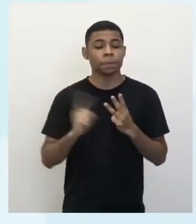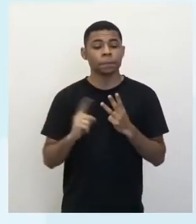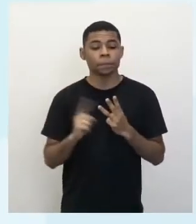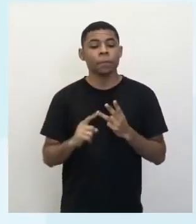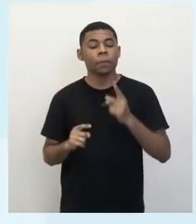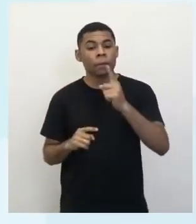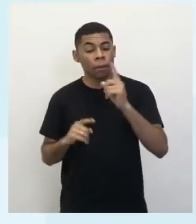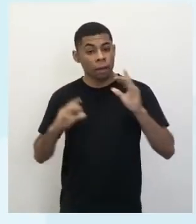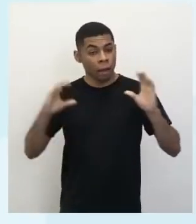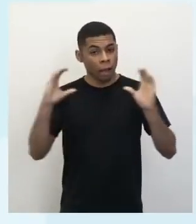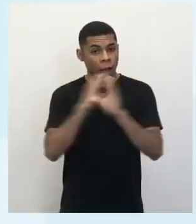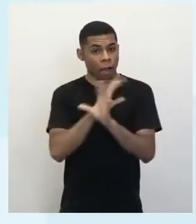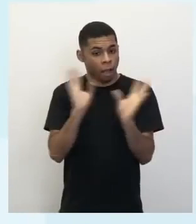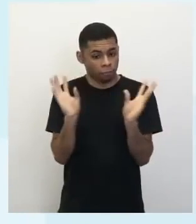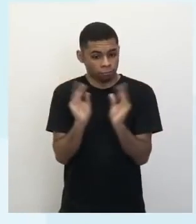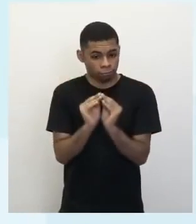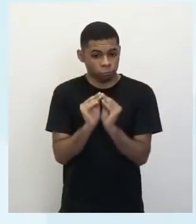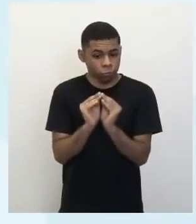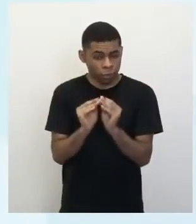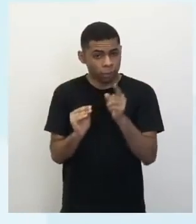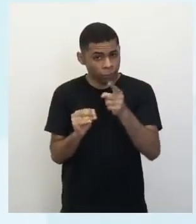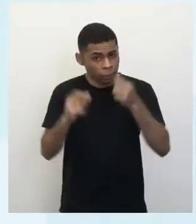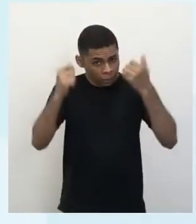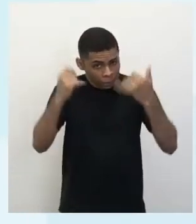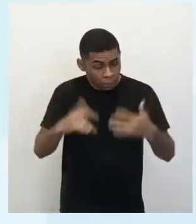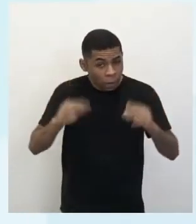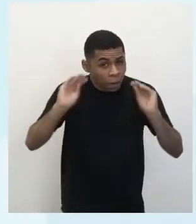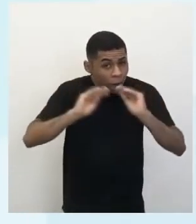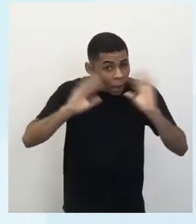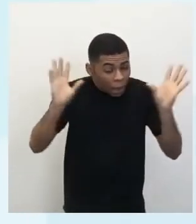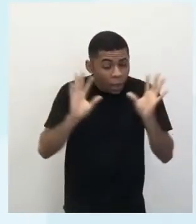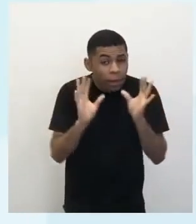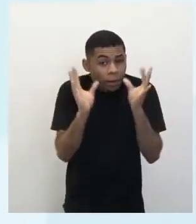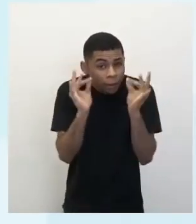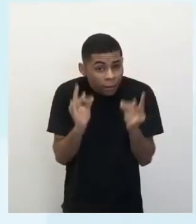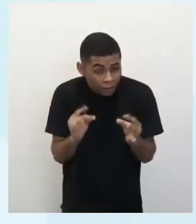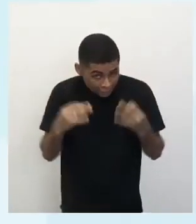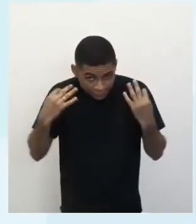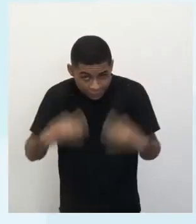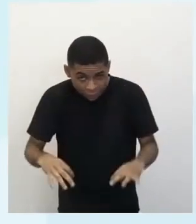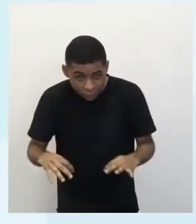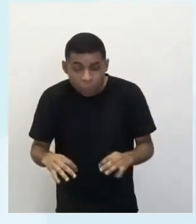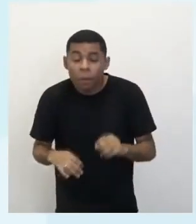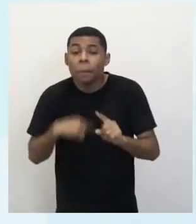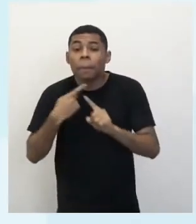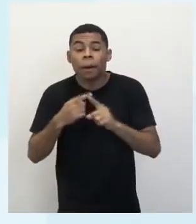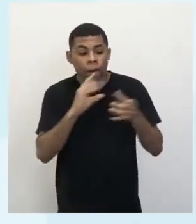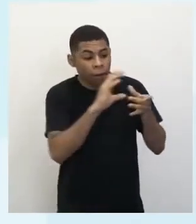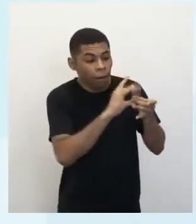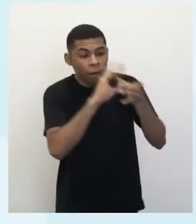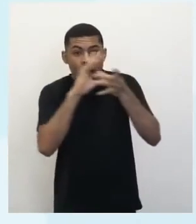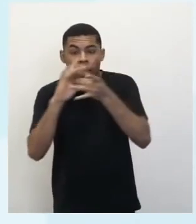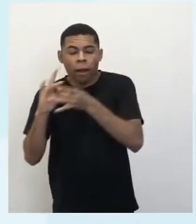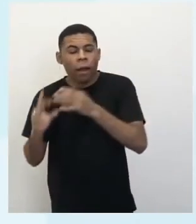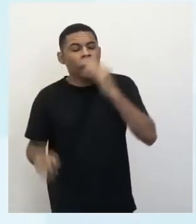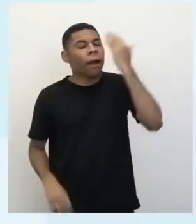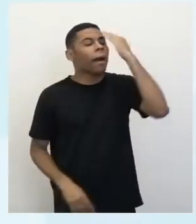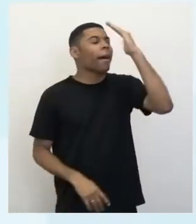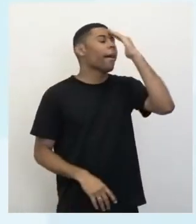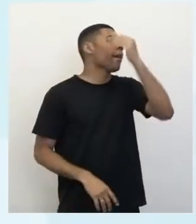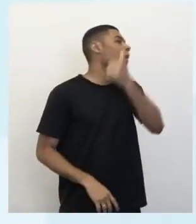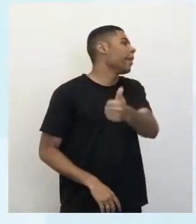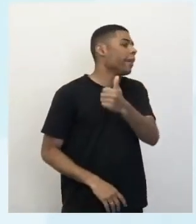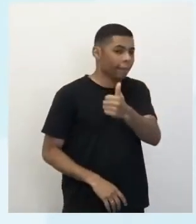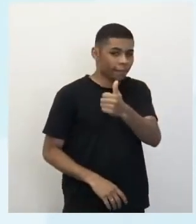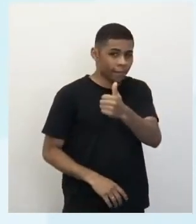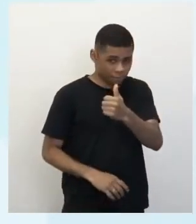sua conclusão, você retomou, você deixou ela de forma sintetizada, você deixou ela com um contexto ali que dá para ver o que você defendeu no